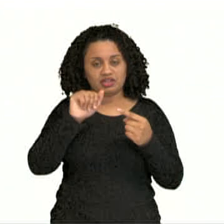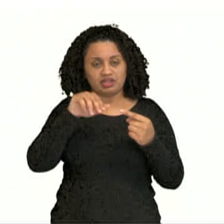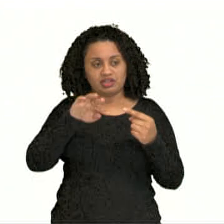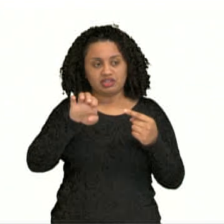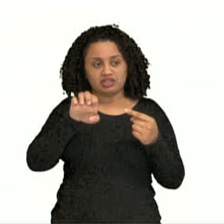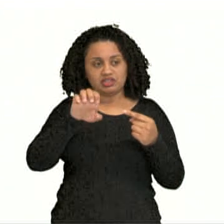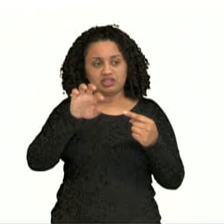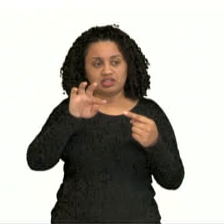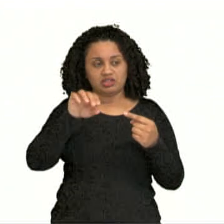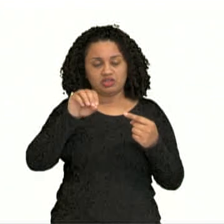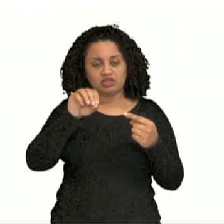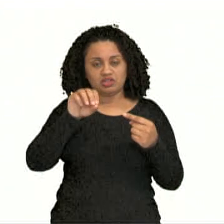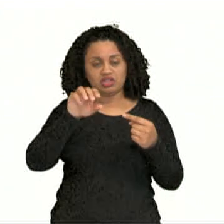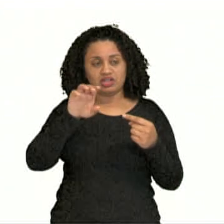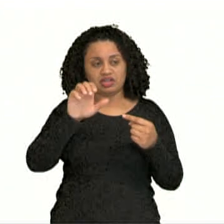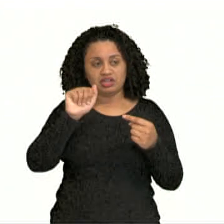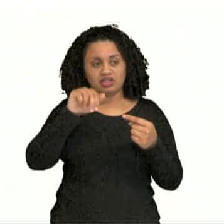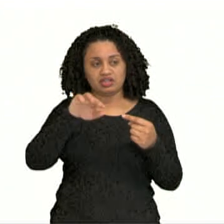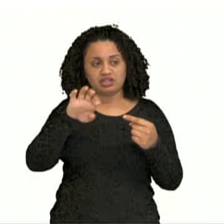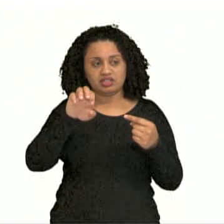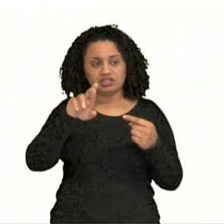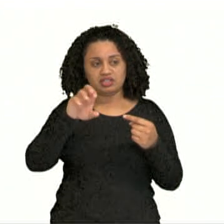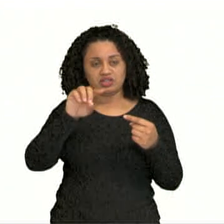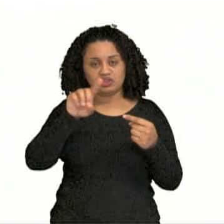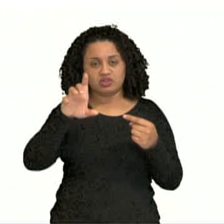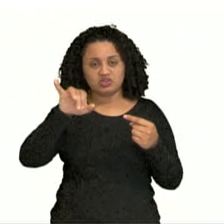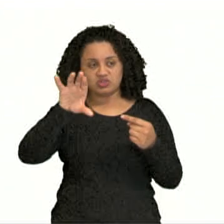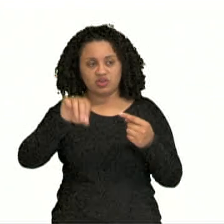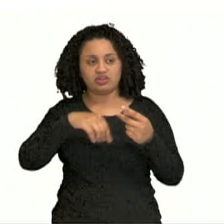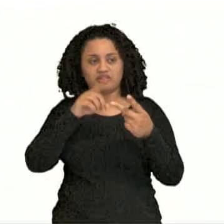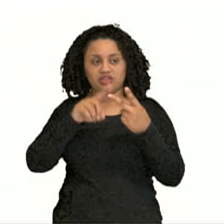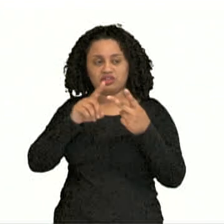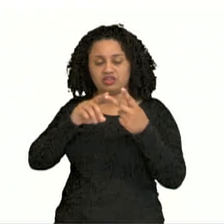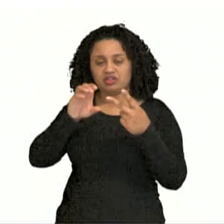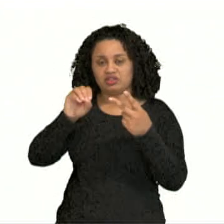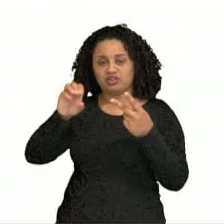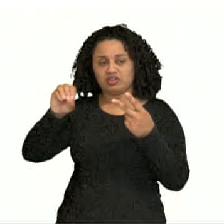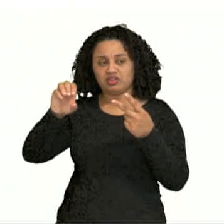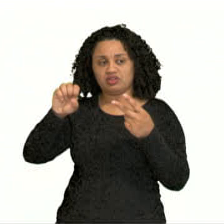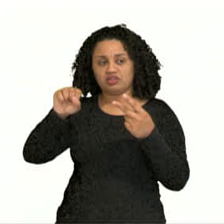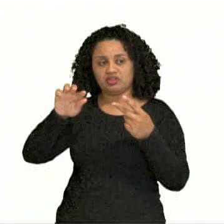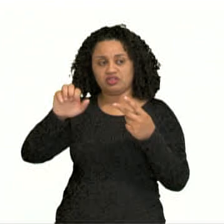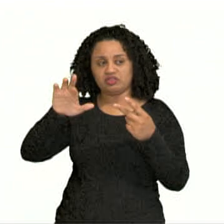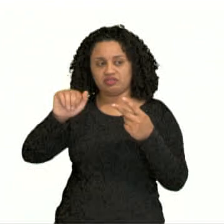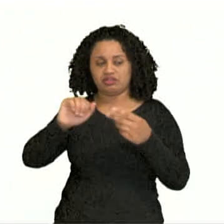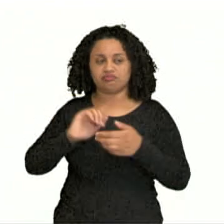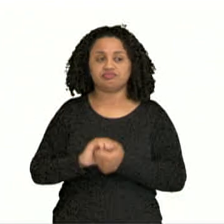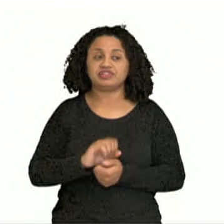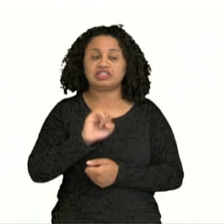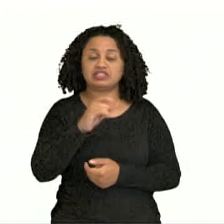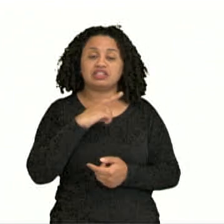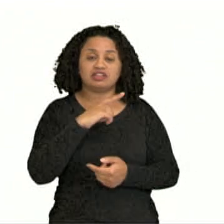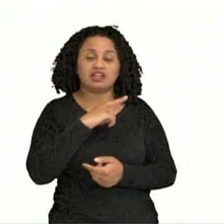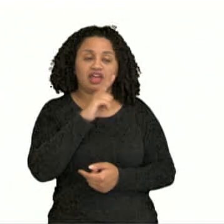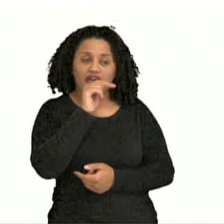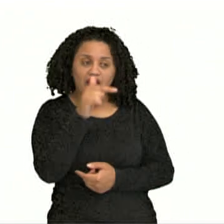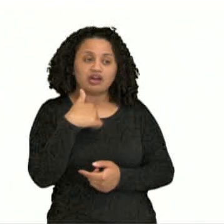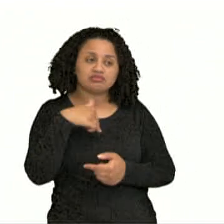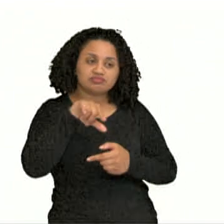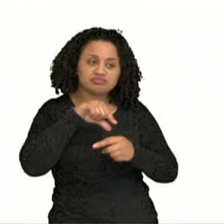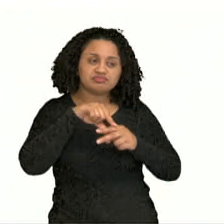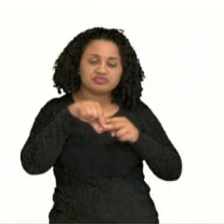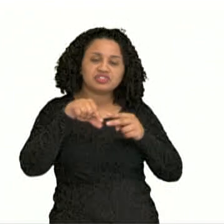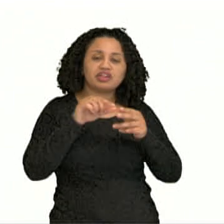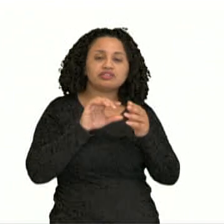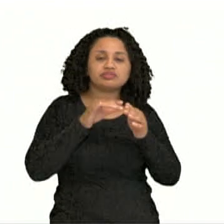e feminino, respectivamente. Por último, na presença de água, esse anterozoide é direcionado, é levado